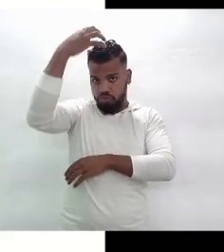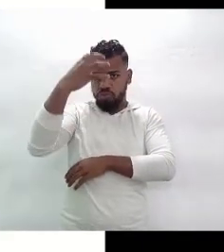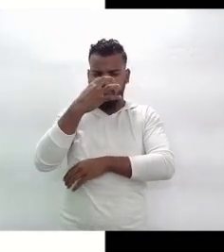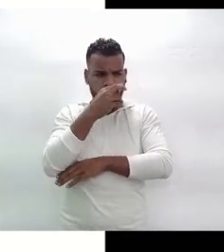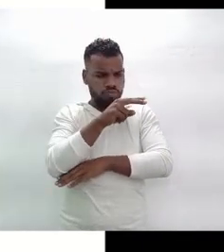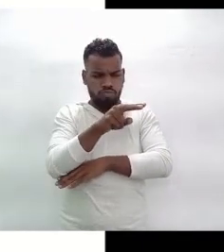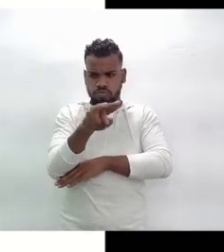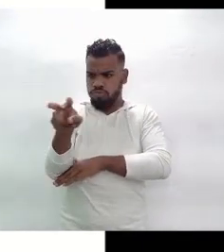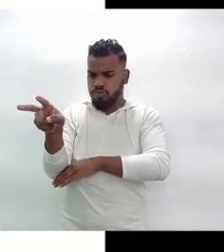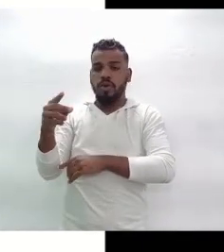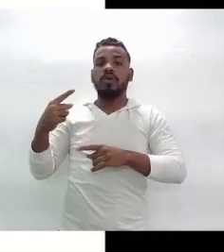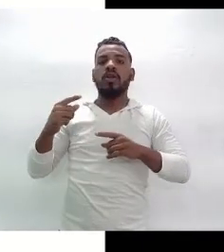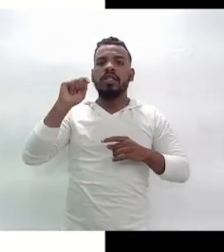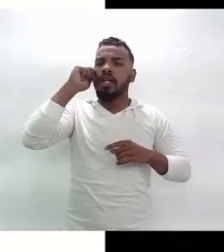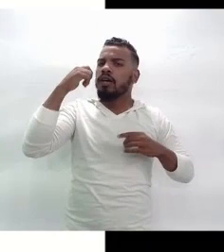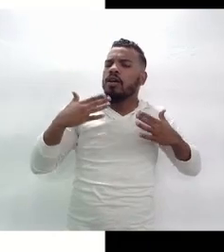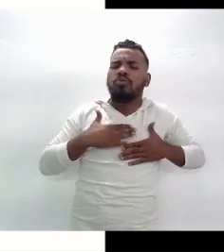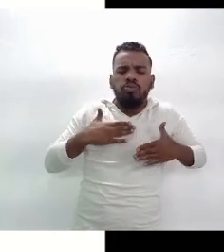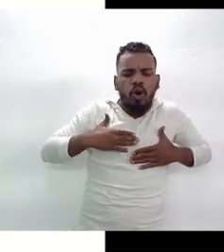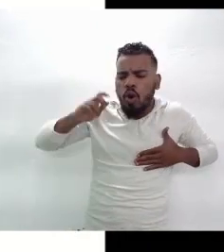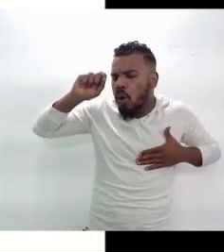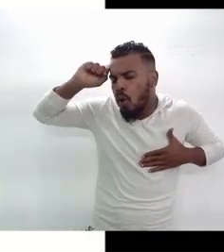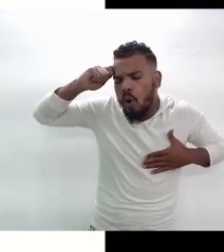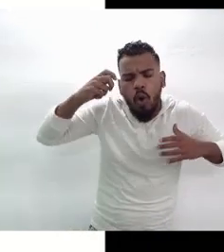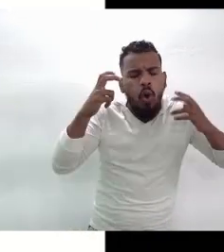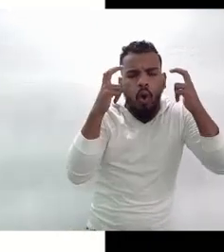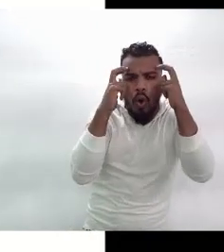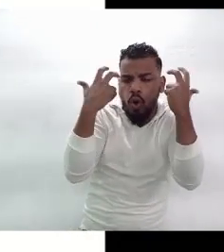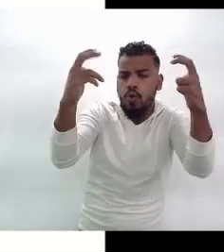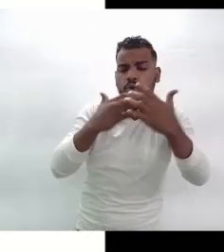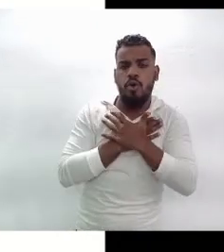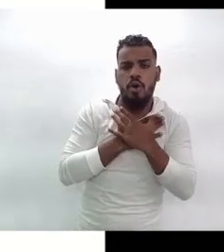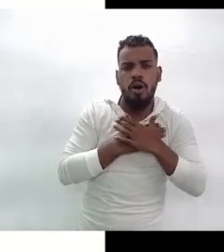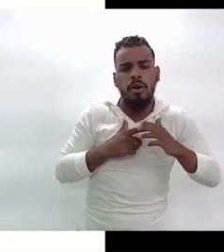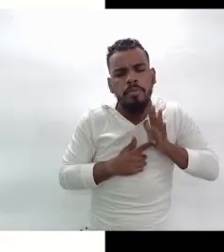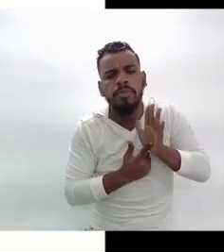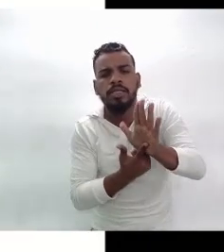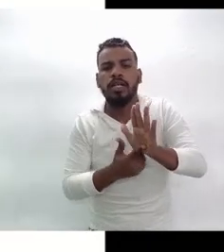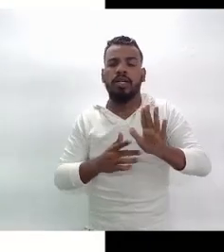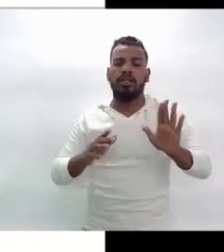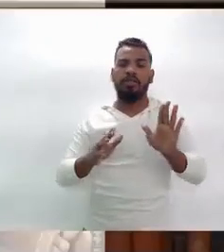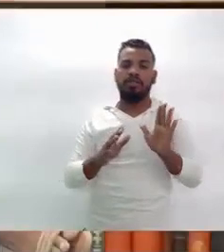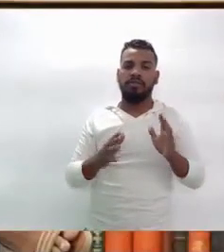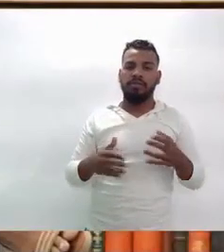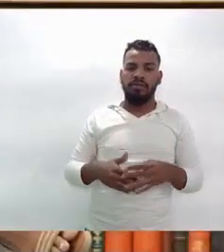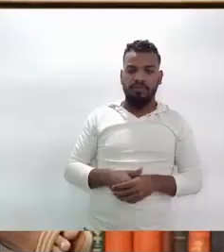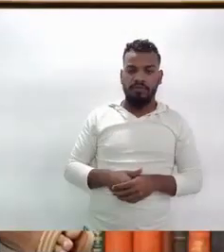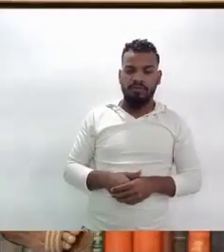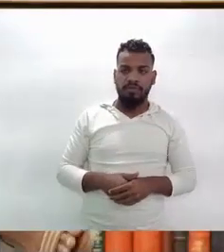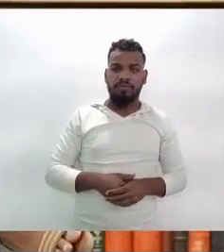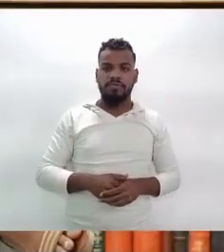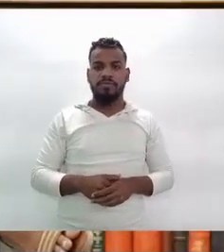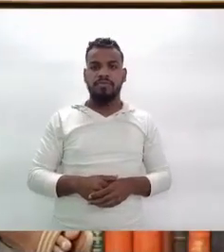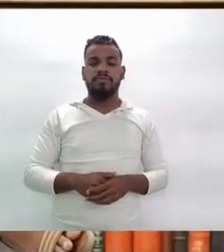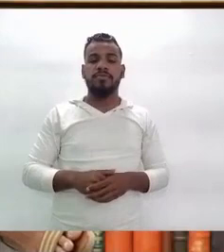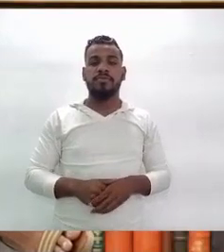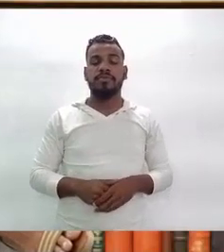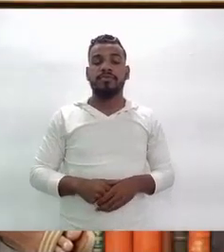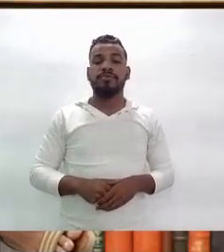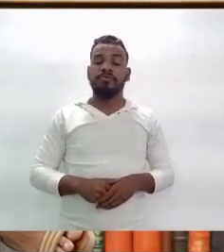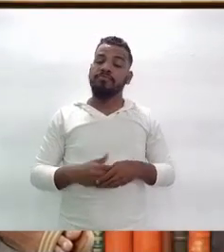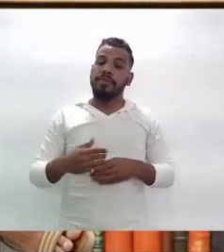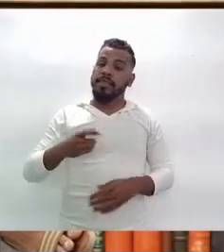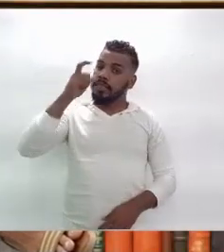que eles mostravam a dança, a musicalidade, mas para a corte era uma forma de representar eles mesmos lá. Eu achei interessante,